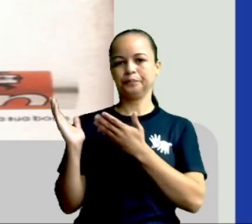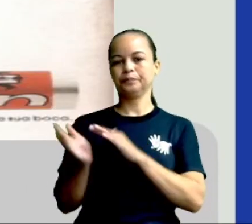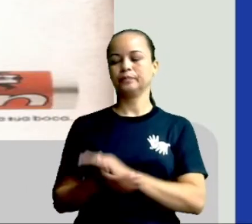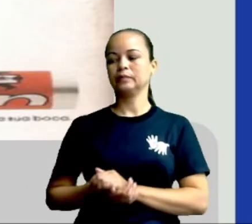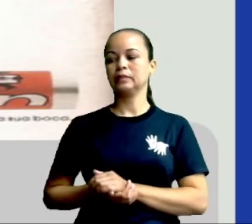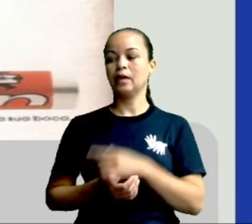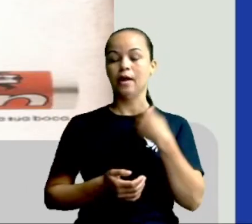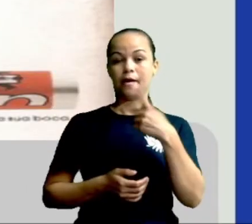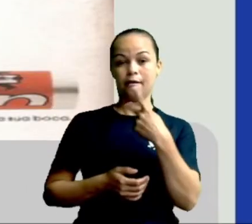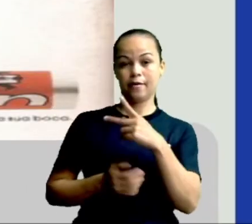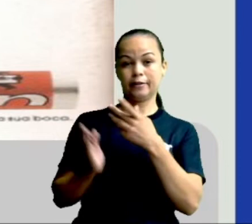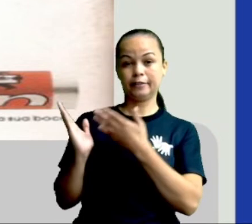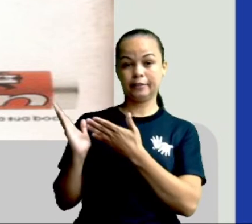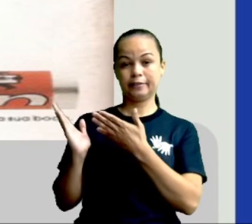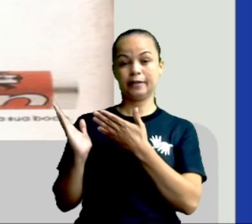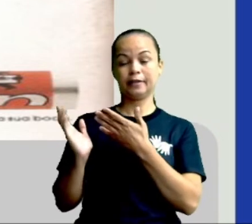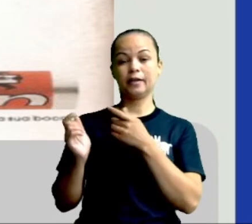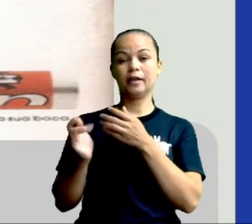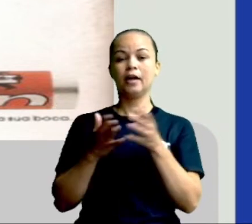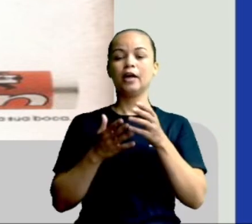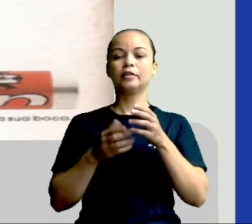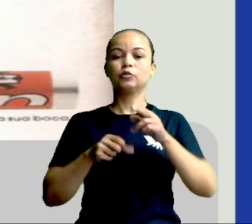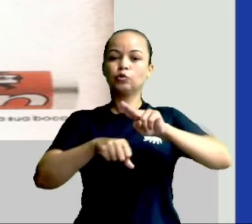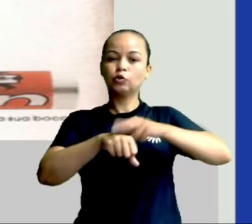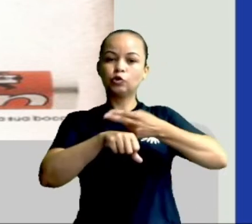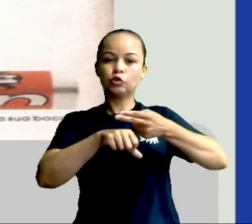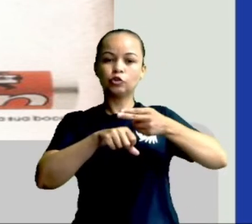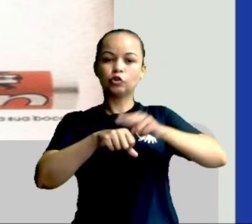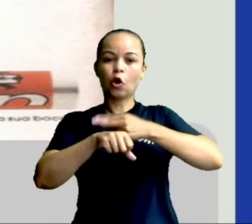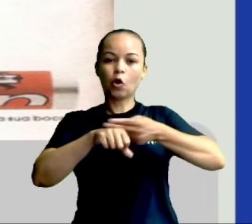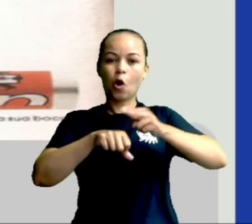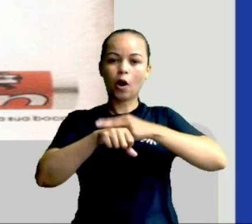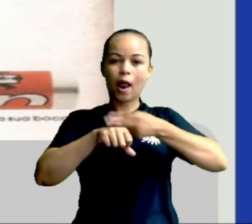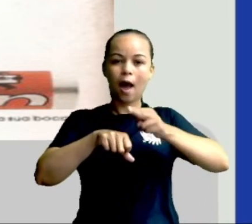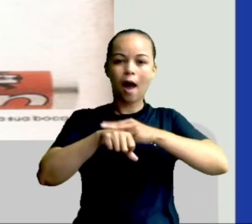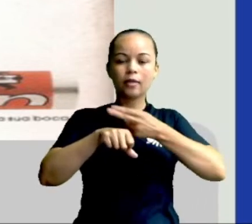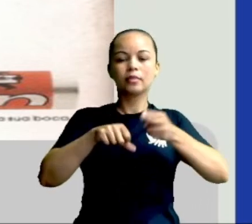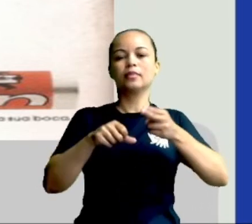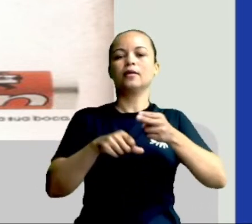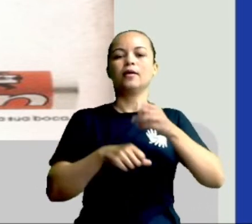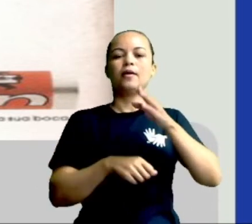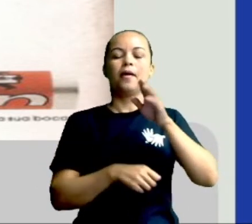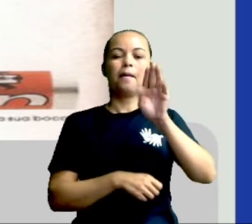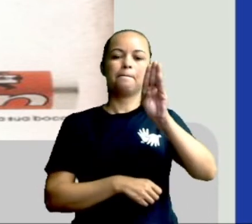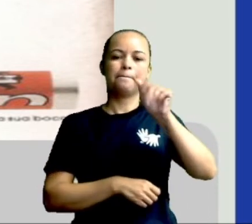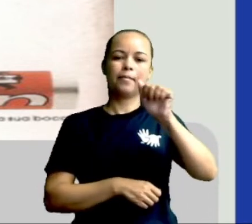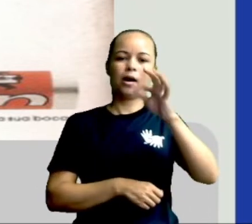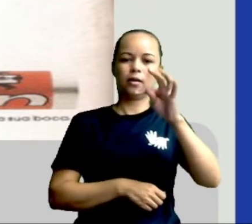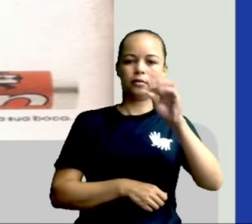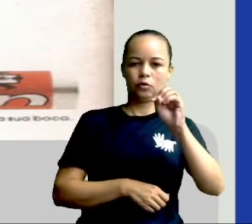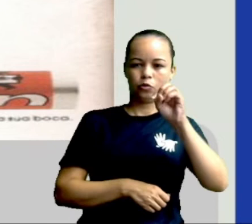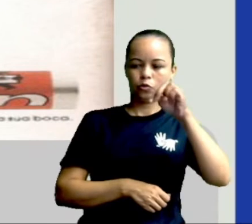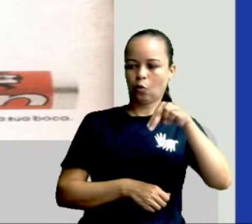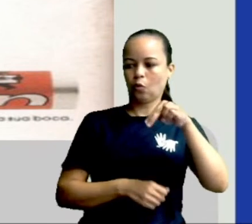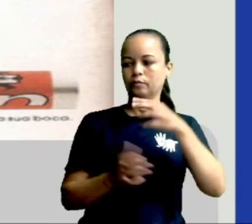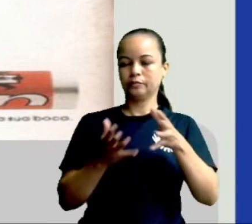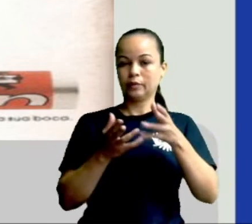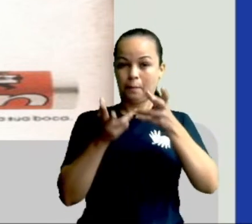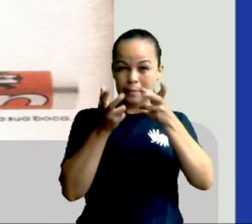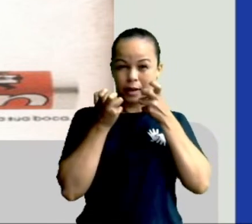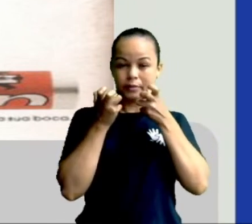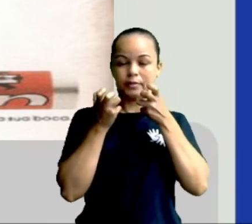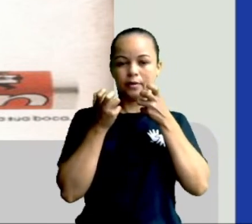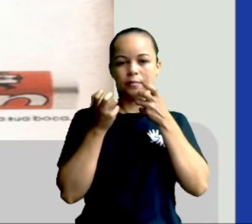Esse daqui é um anúncio publicitário de chocolate Batom. Percebam que esse anúncio